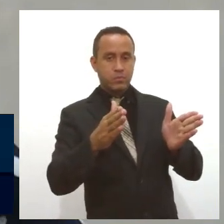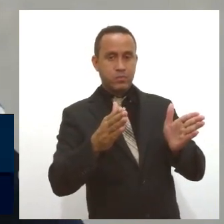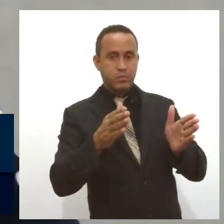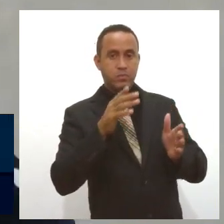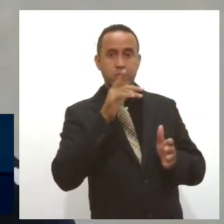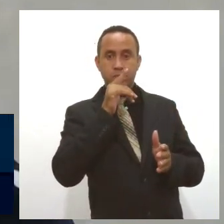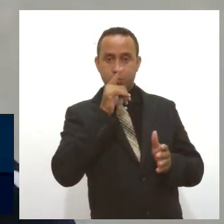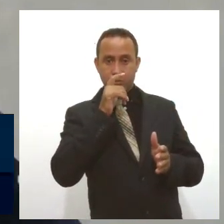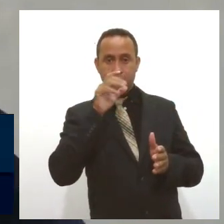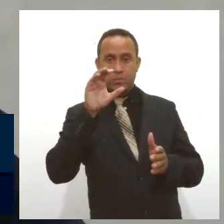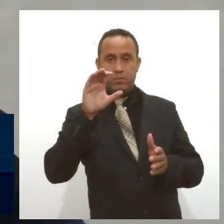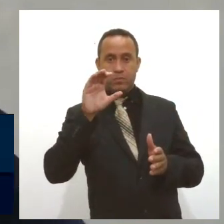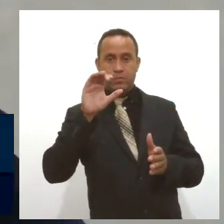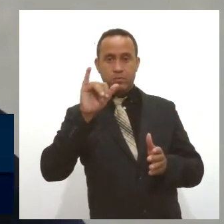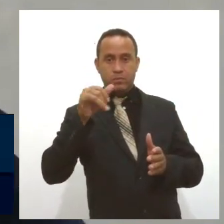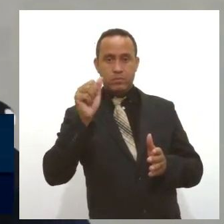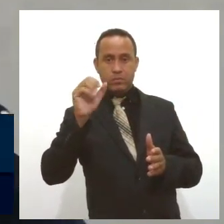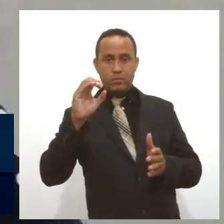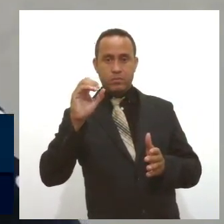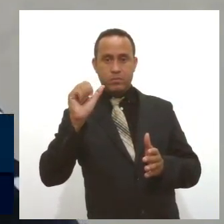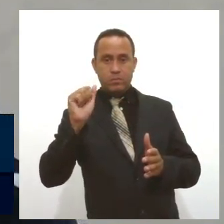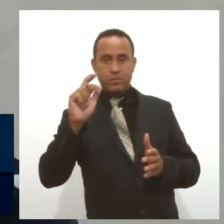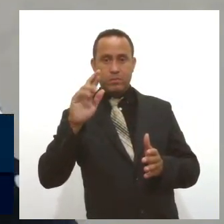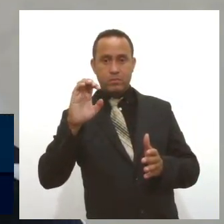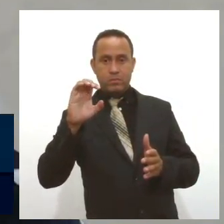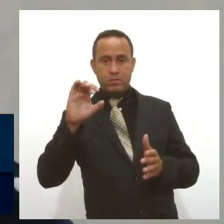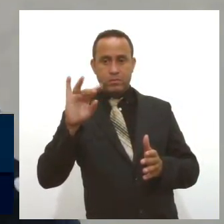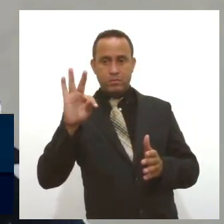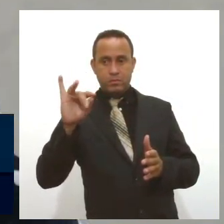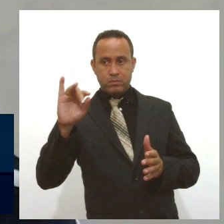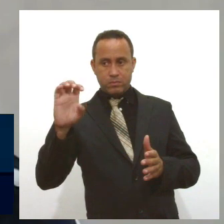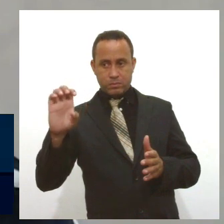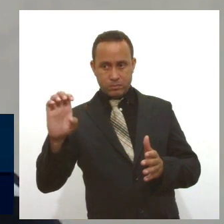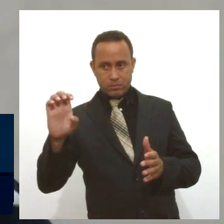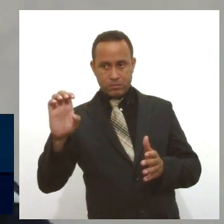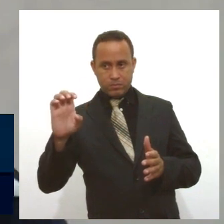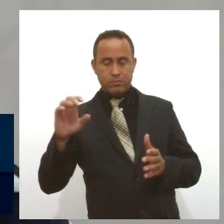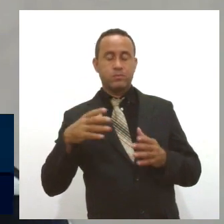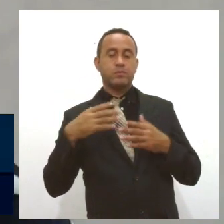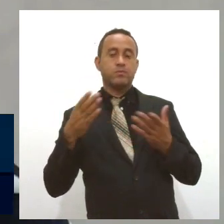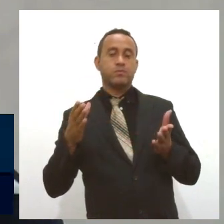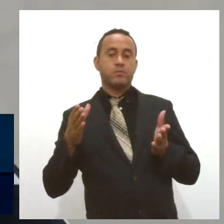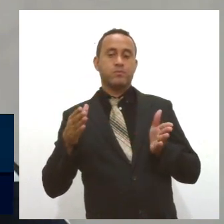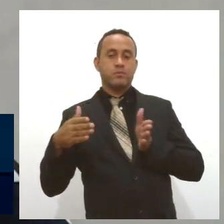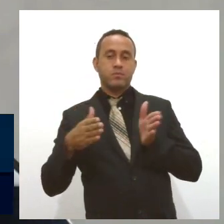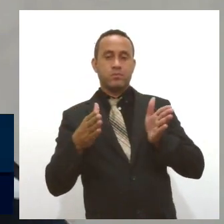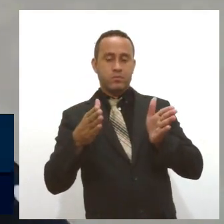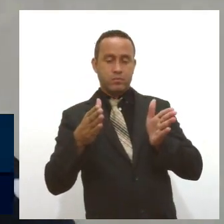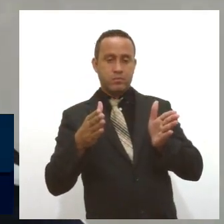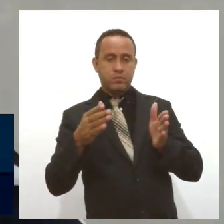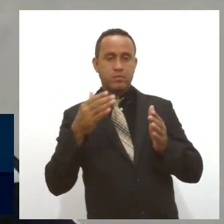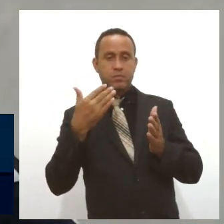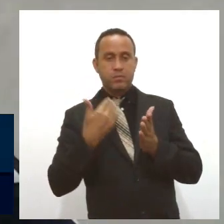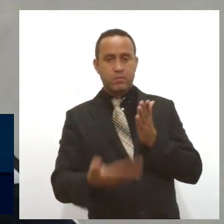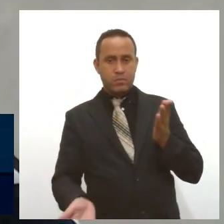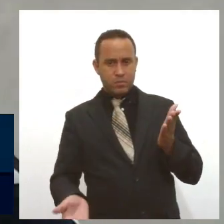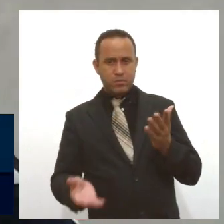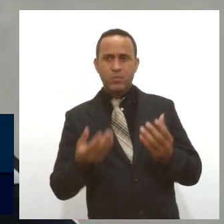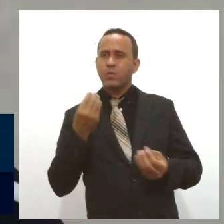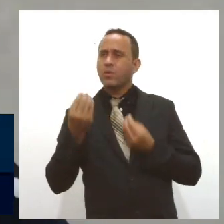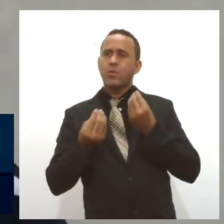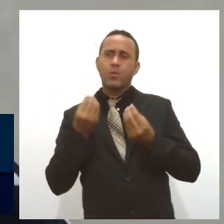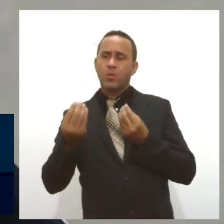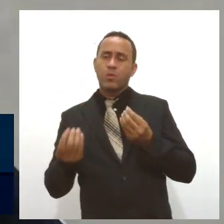Jacarecica, que praticamente está morto. Morreu o rio Jacarecica, praticamente. Não teria